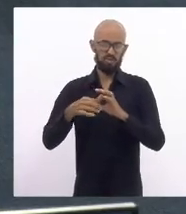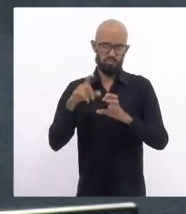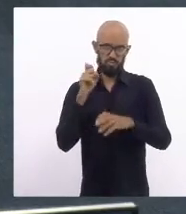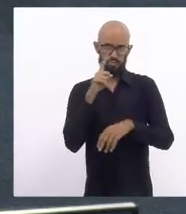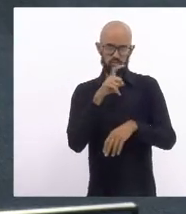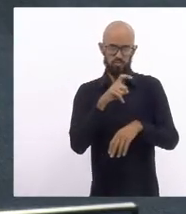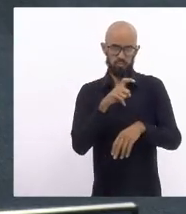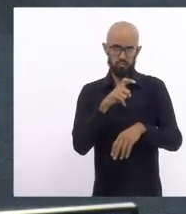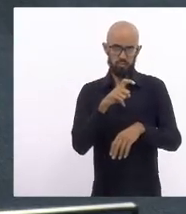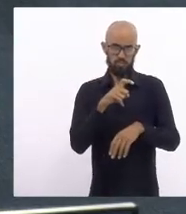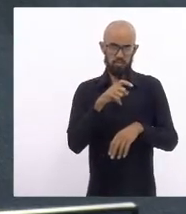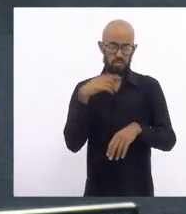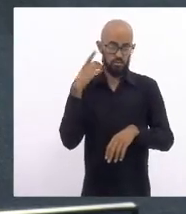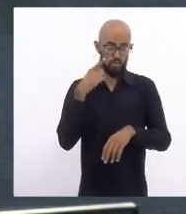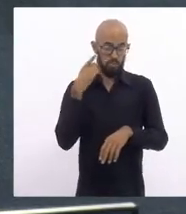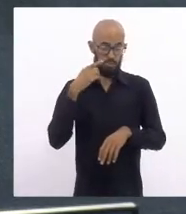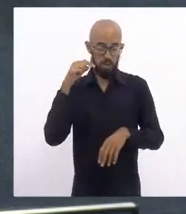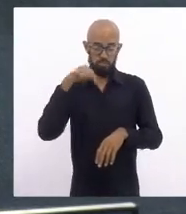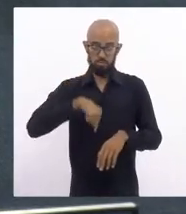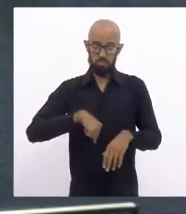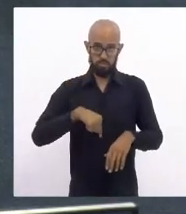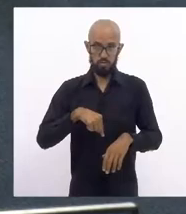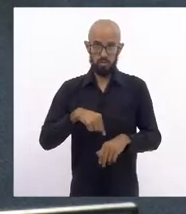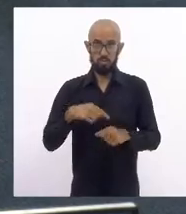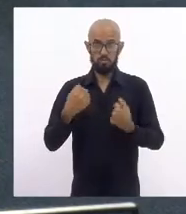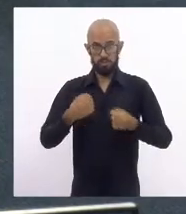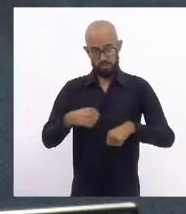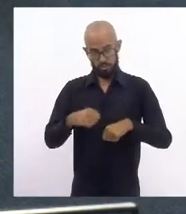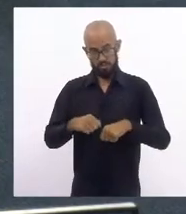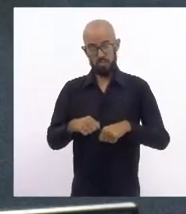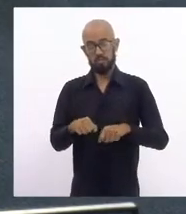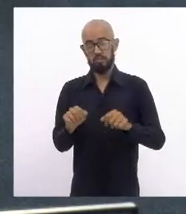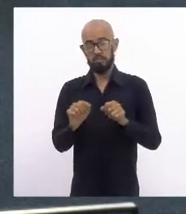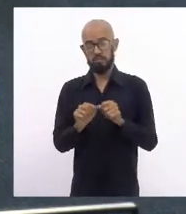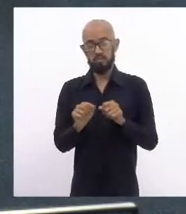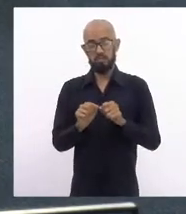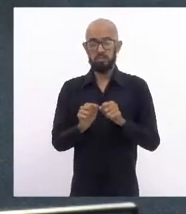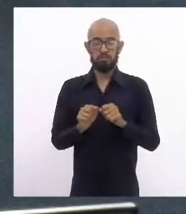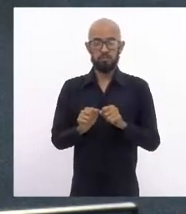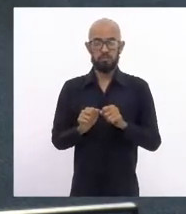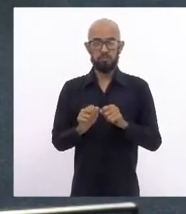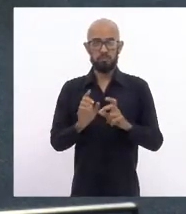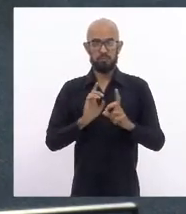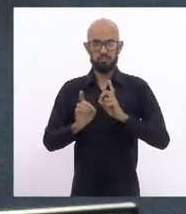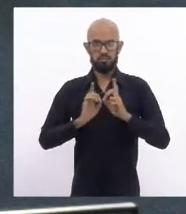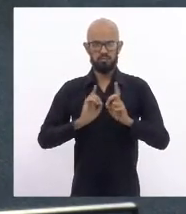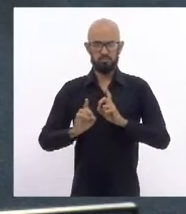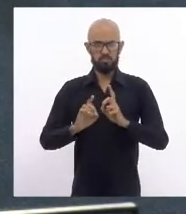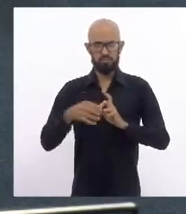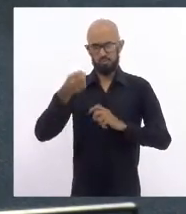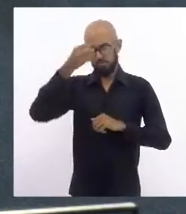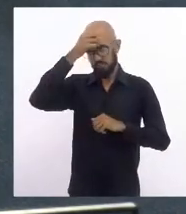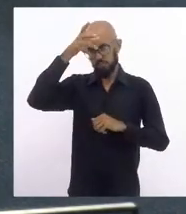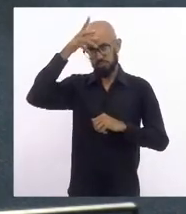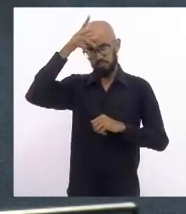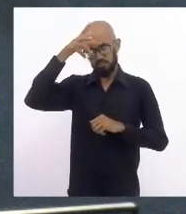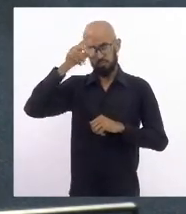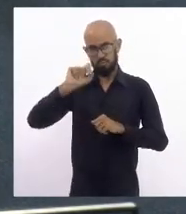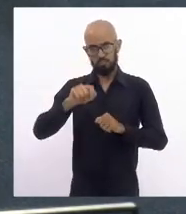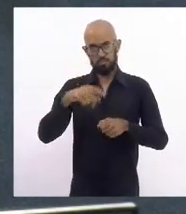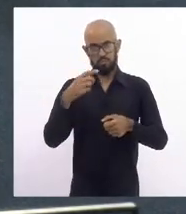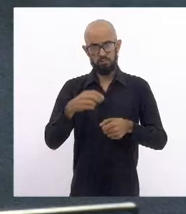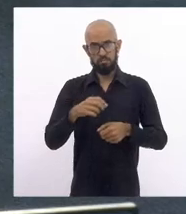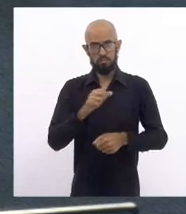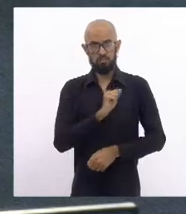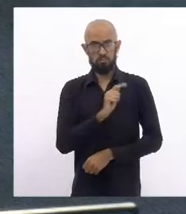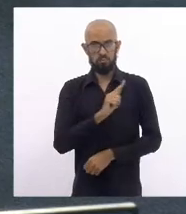Esses parlamentares que aqui estão pode fazer o debate para que o prefeito da cidade, irmanado junto